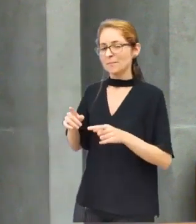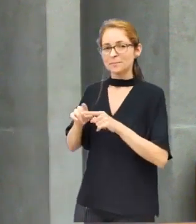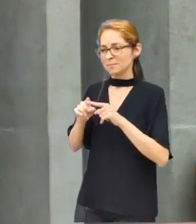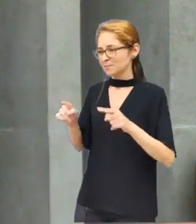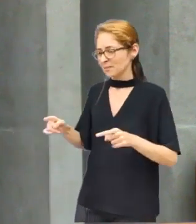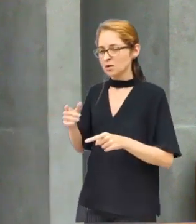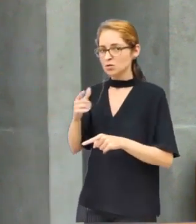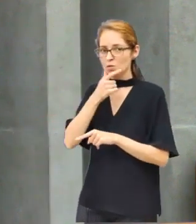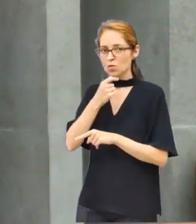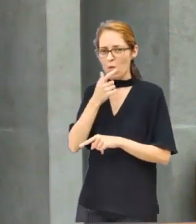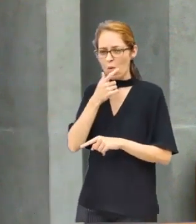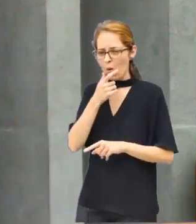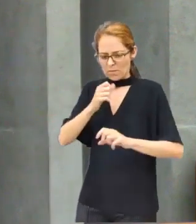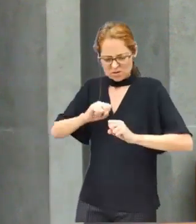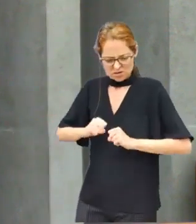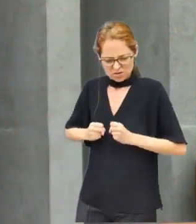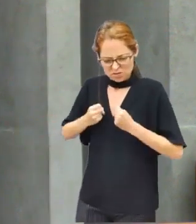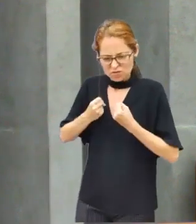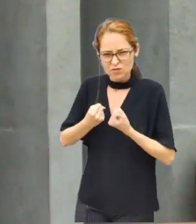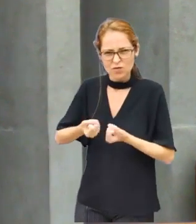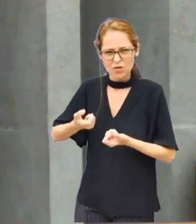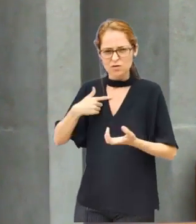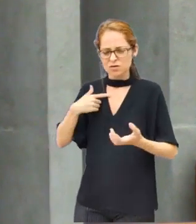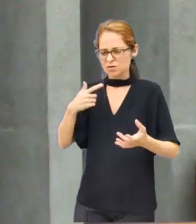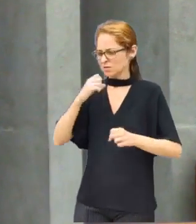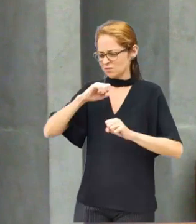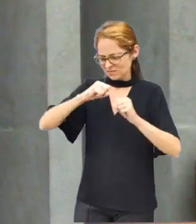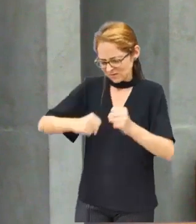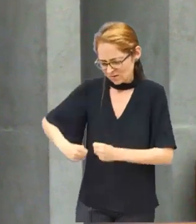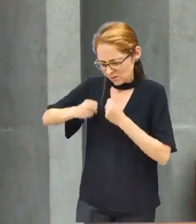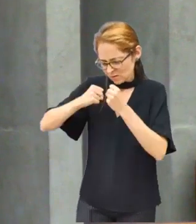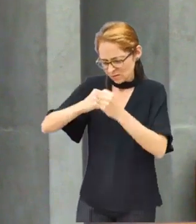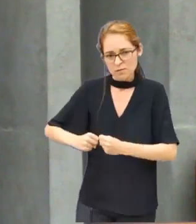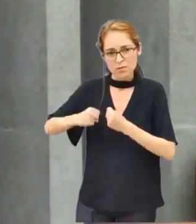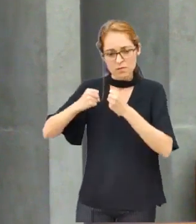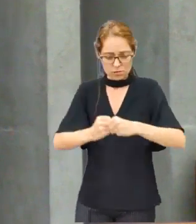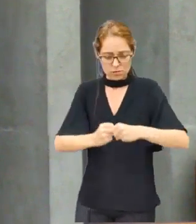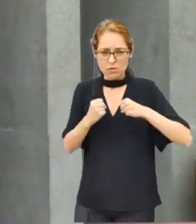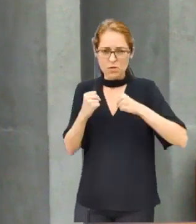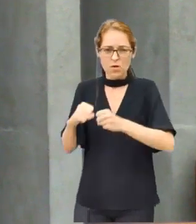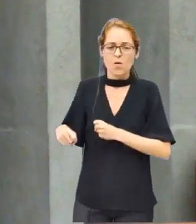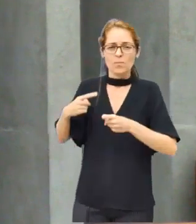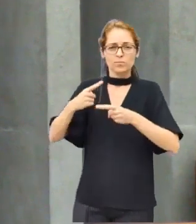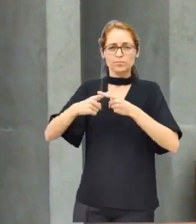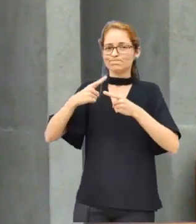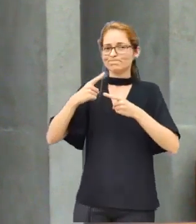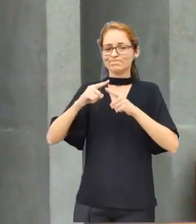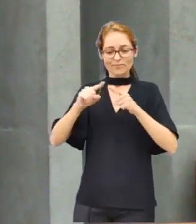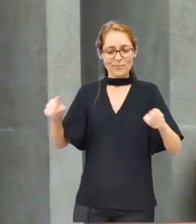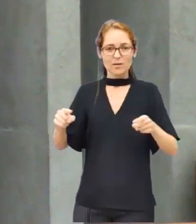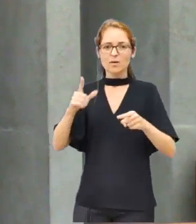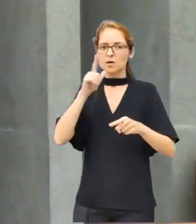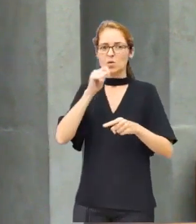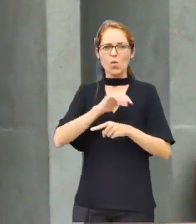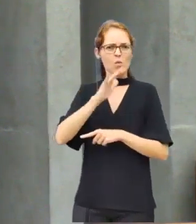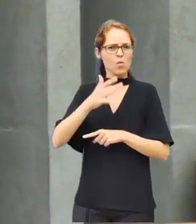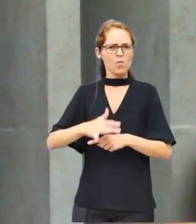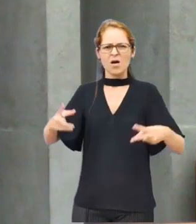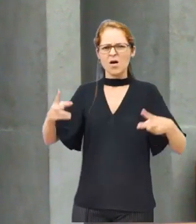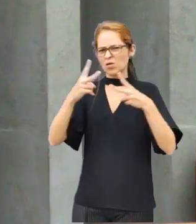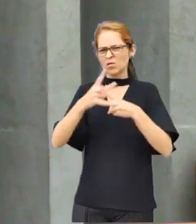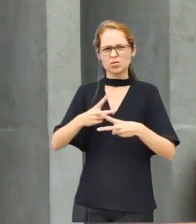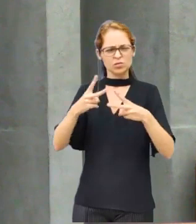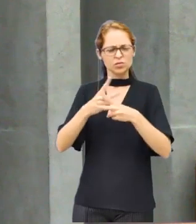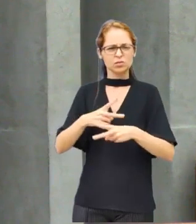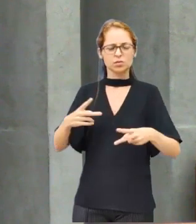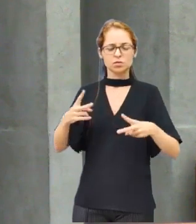homens remavam, esforçando-se por alcançar a terra, mas não podiam, porquanto o mar se ia tornando cada vez mais tempestuoso